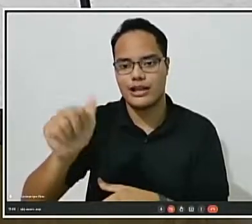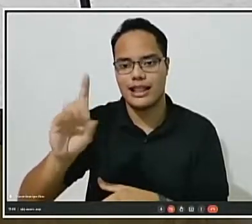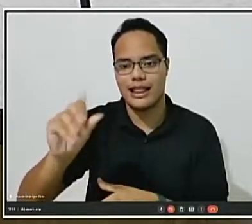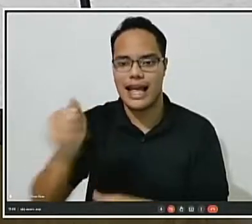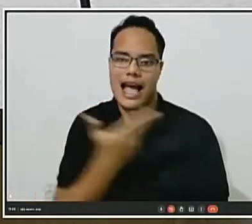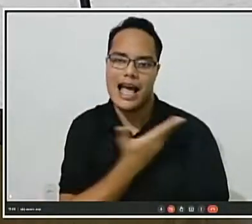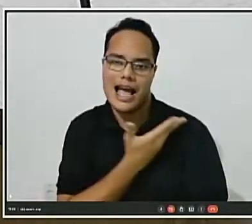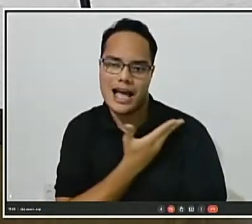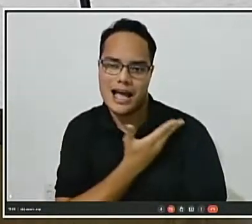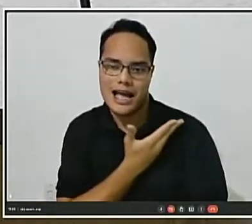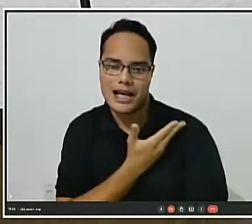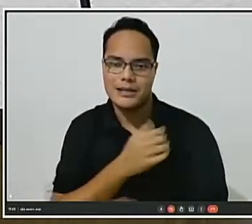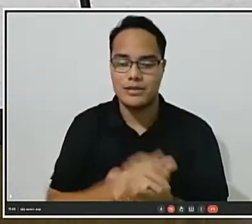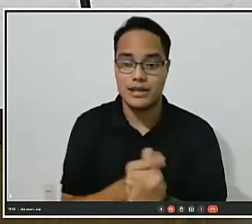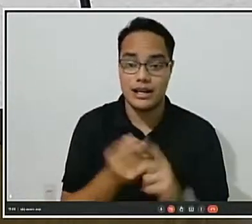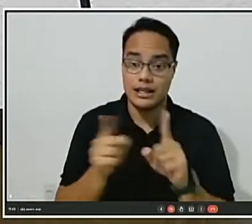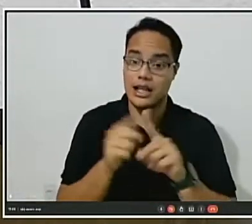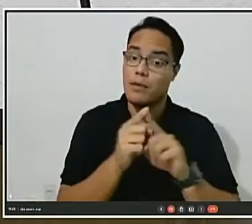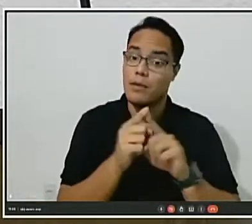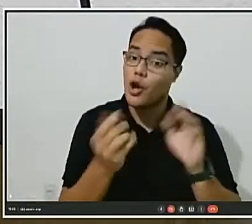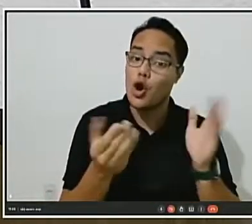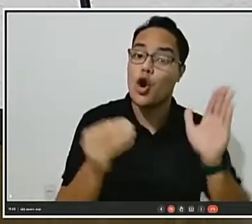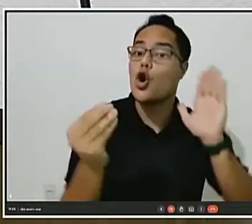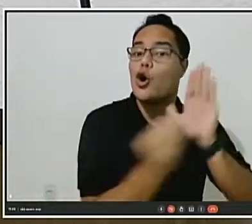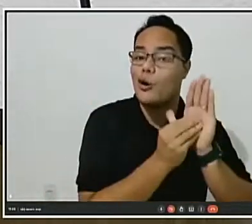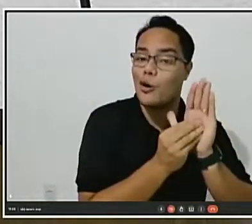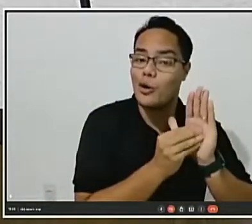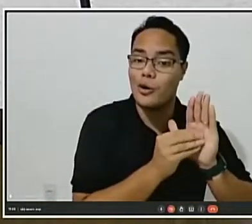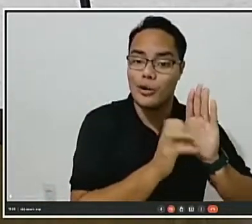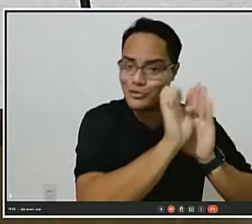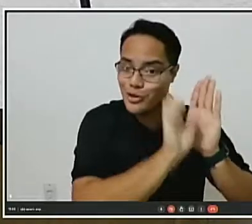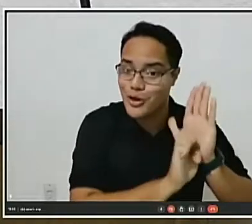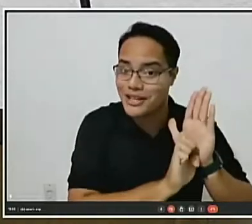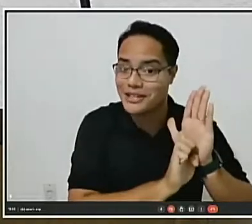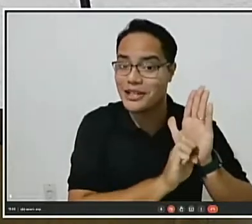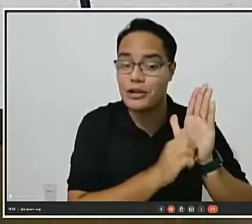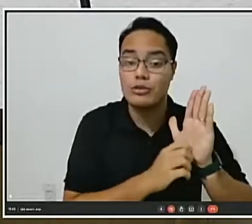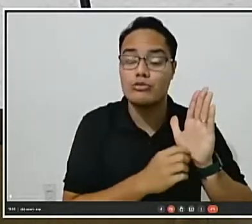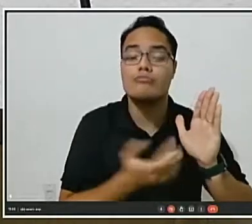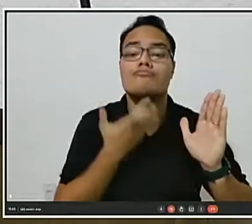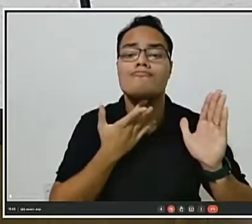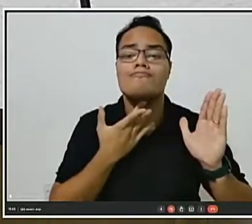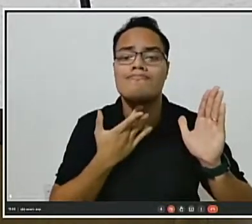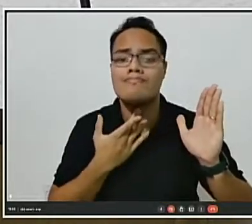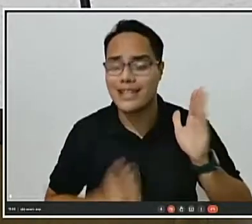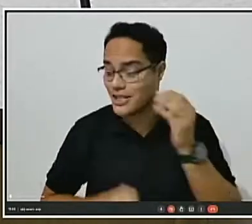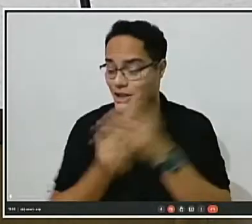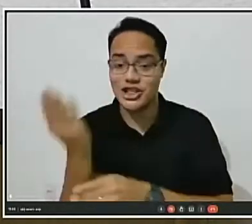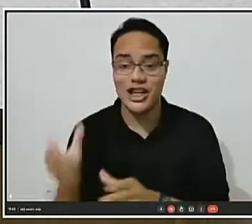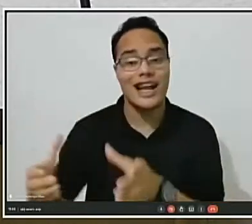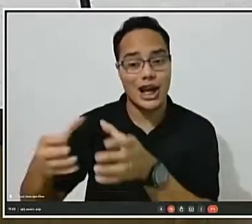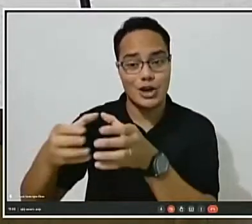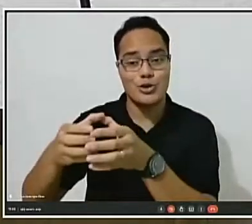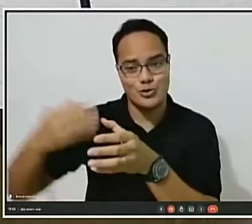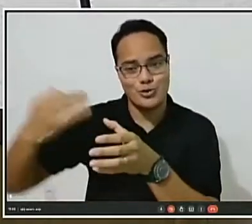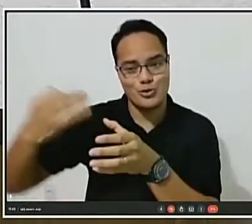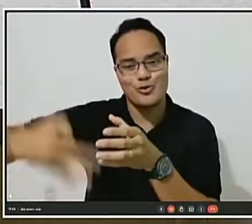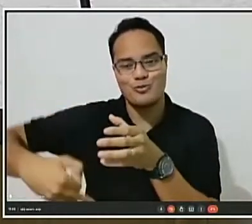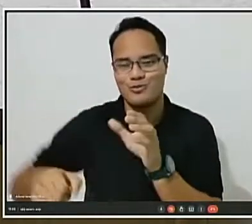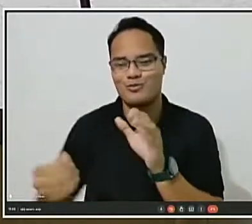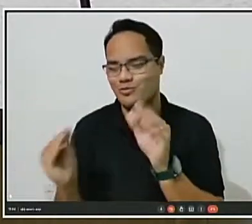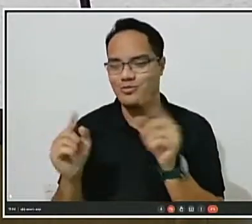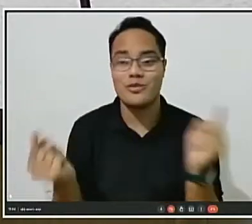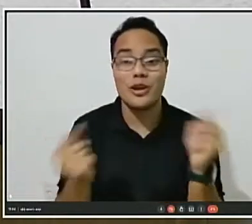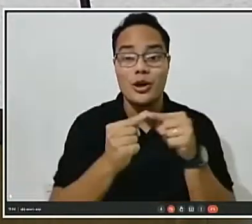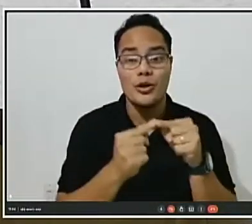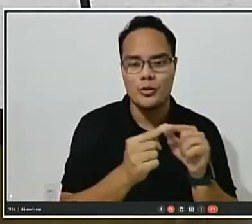Estatuto Social com o objetivo de fundar a Associação Laços de Amordal de União da Vitória, assim sendo agendar a data e o local